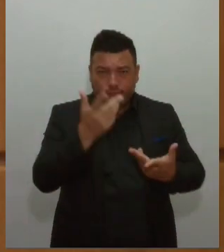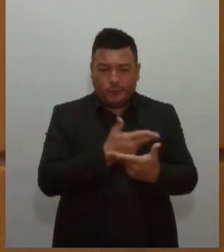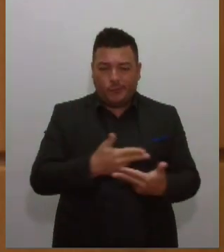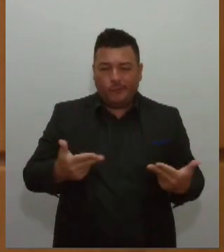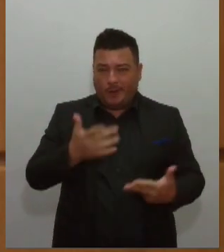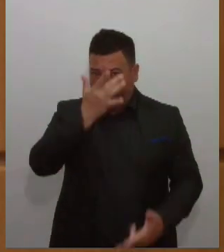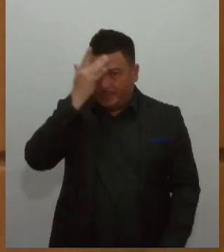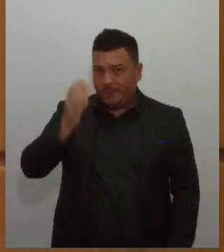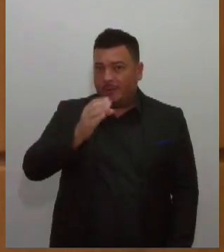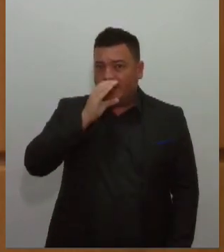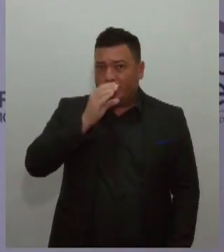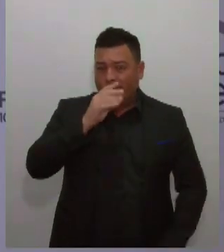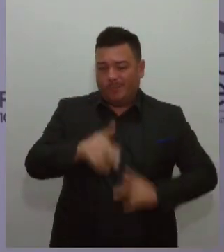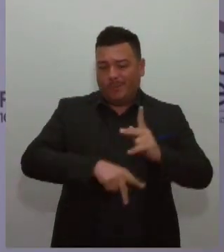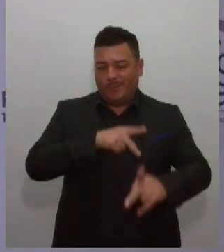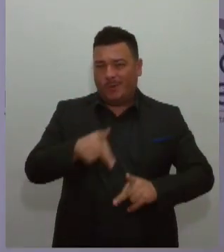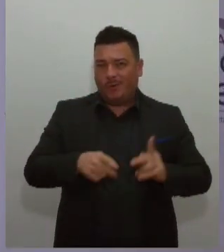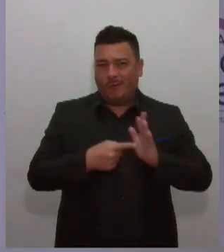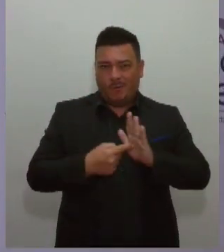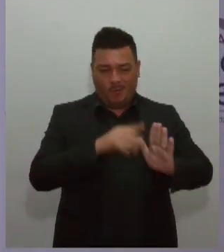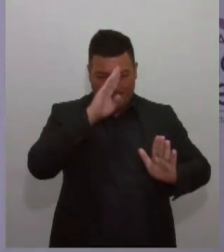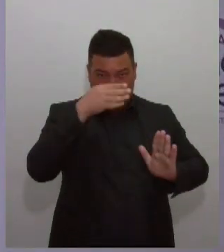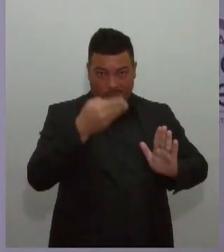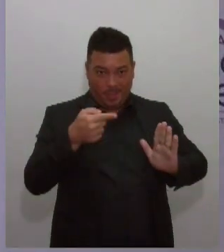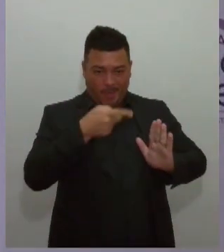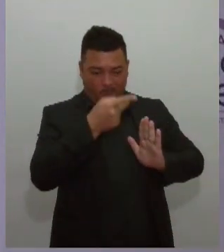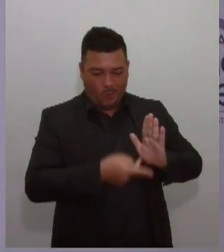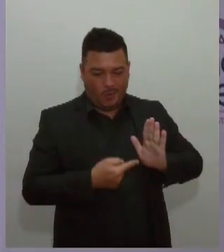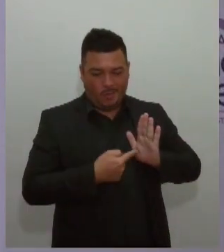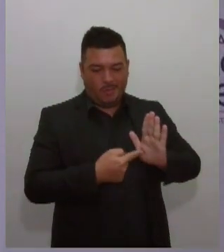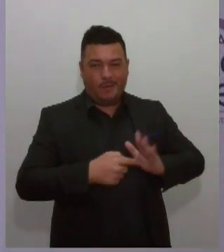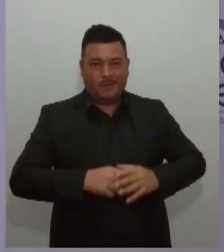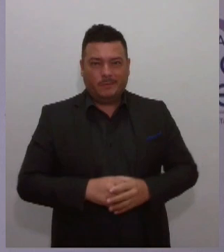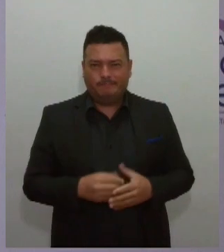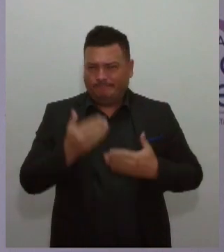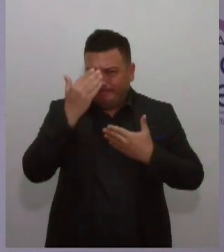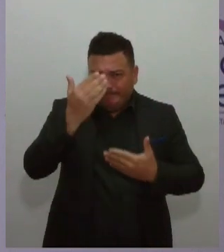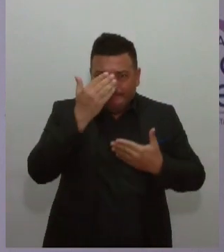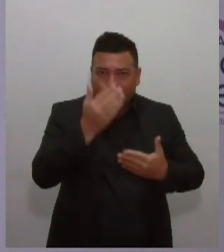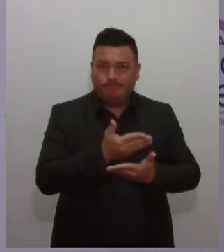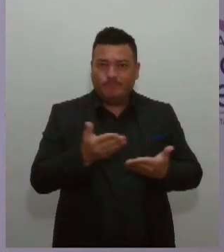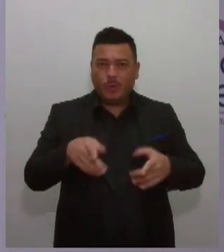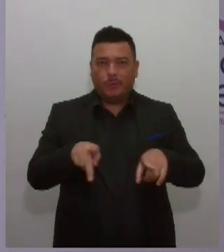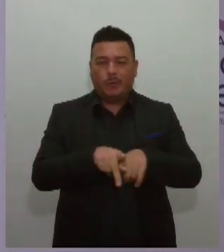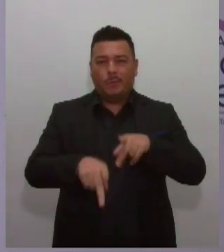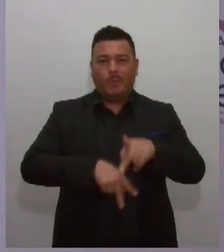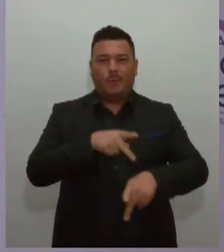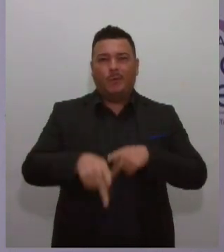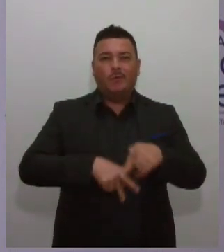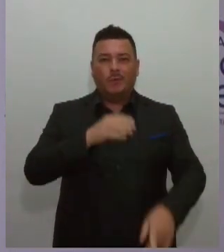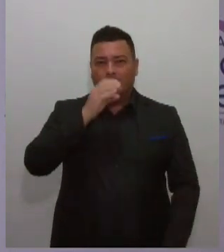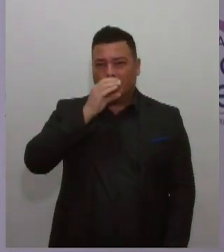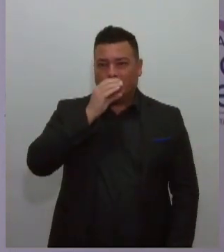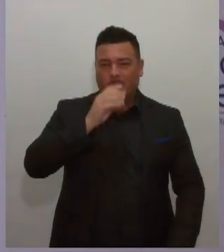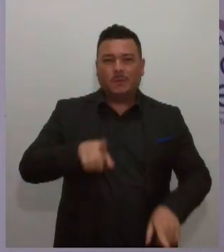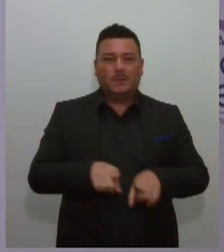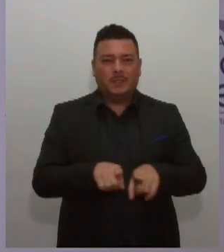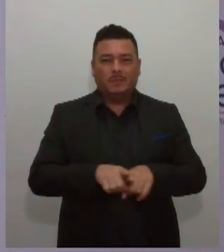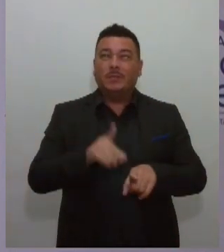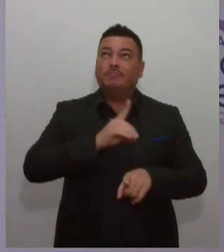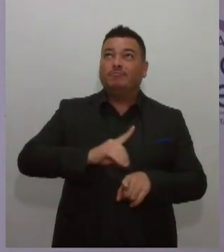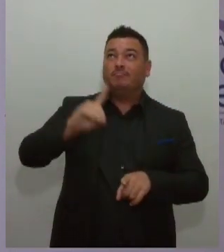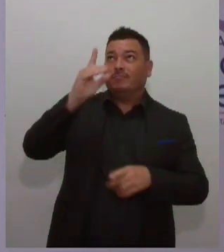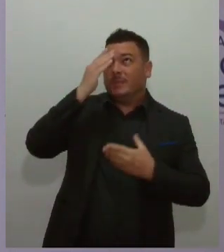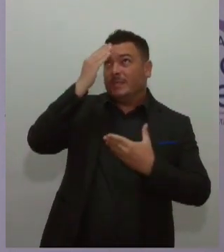projeto apresentado por ele nas urnas. Eu quero agradecer desde já ao povo socorrense por essa oportunidade, a Deus, a minha família, a todos os nossos